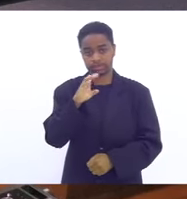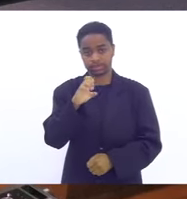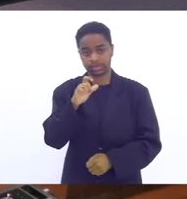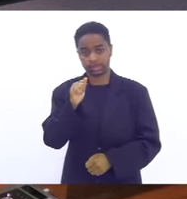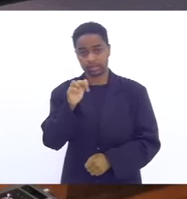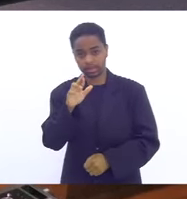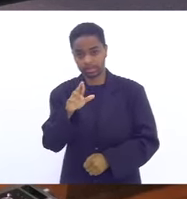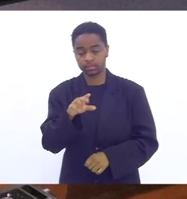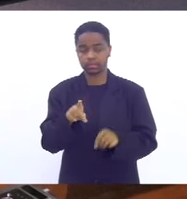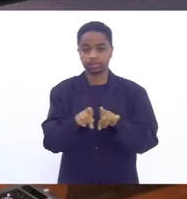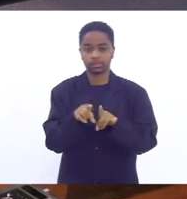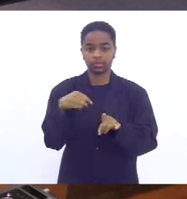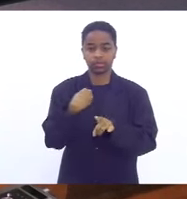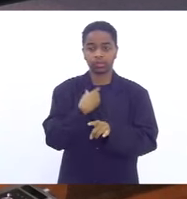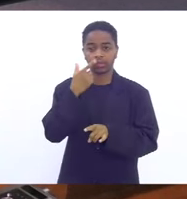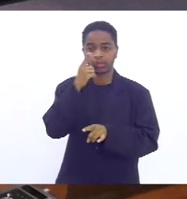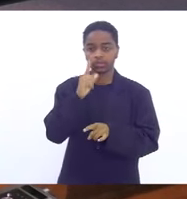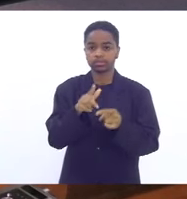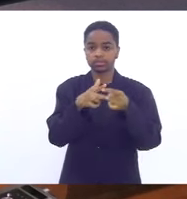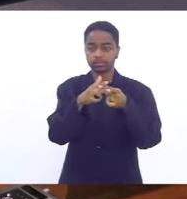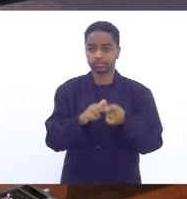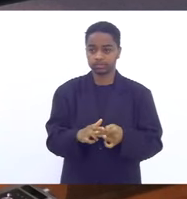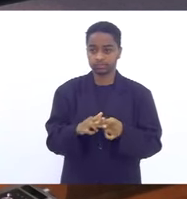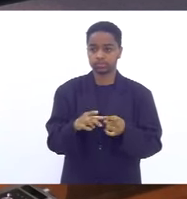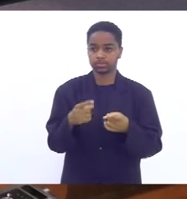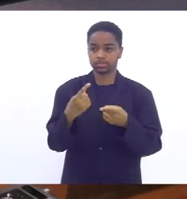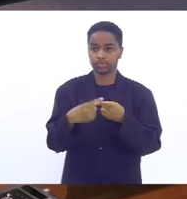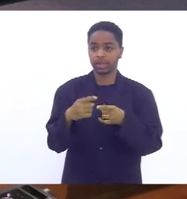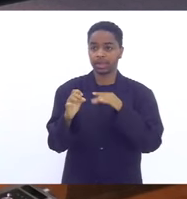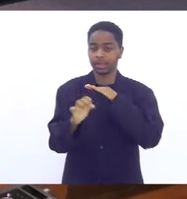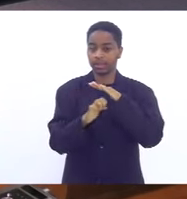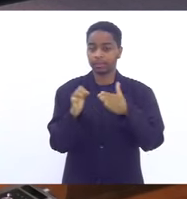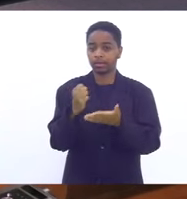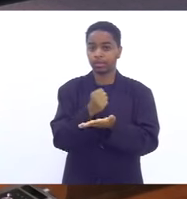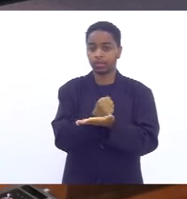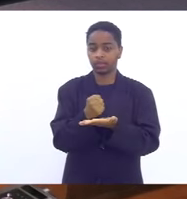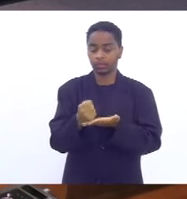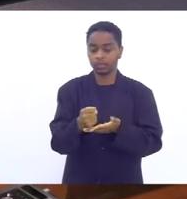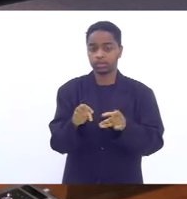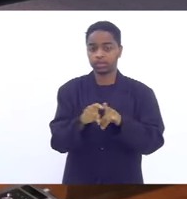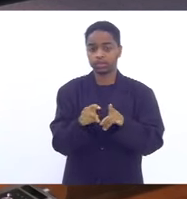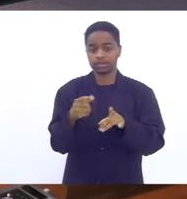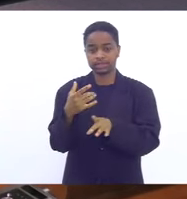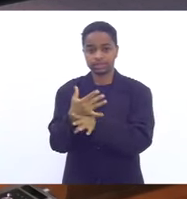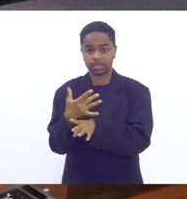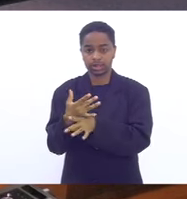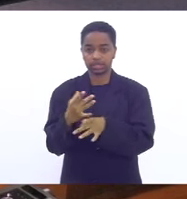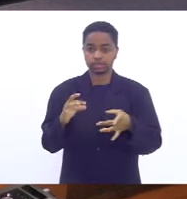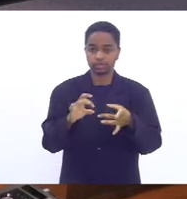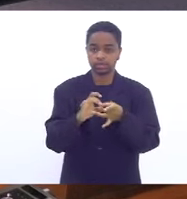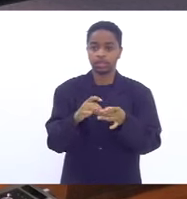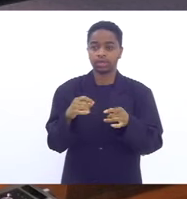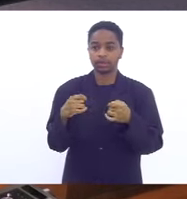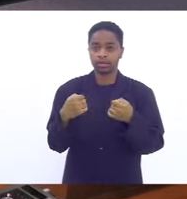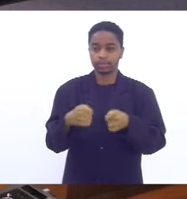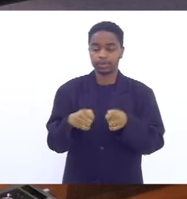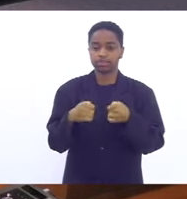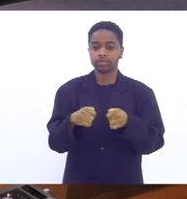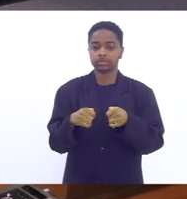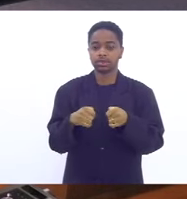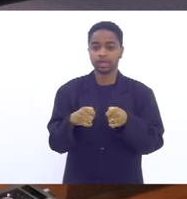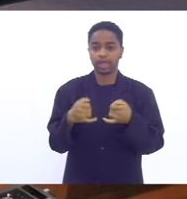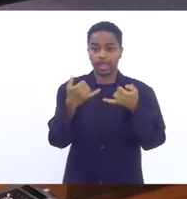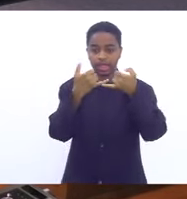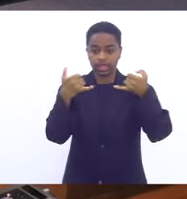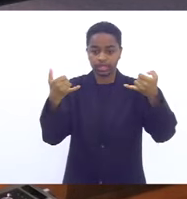fazer um ajuste de conduta, concessionária e município. E vamos botar subterrânea